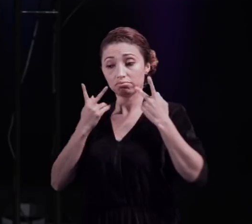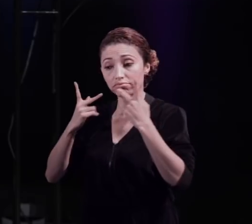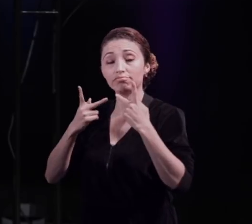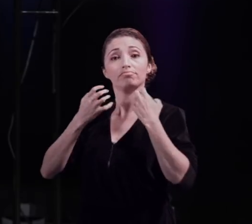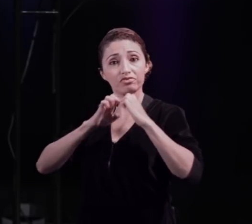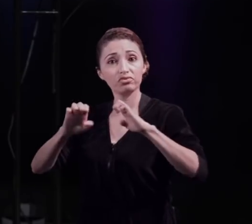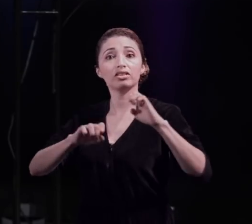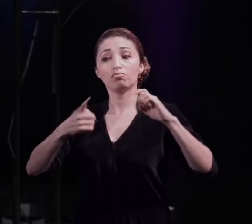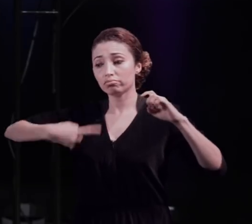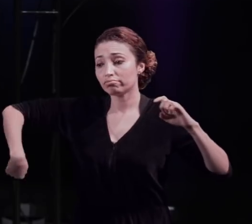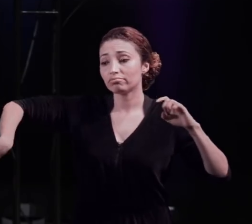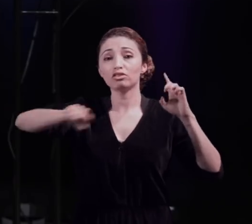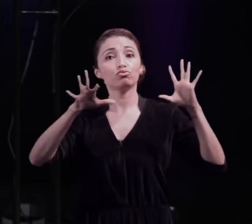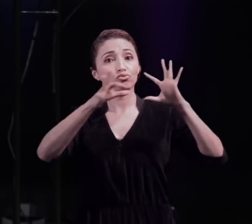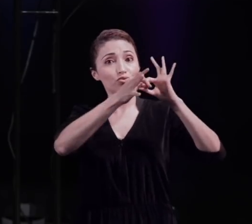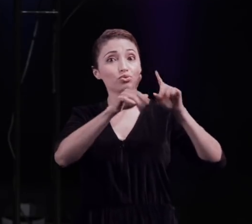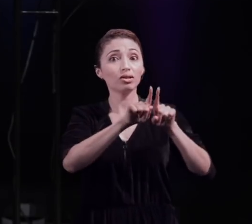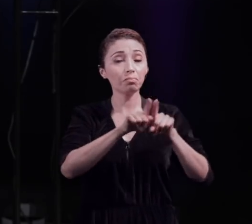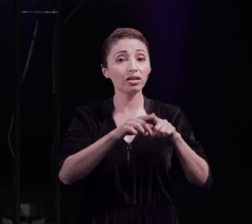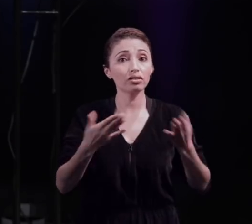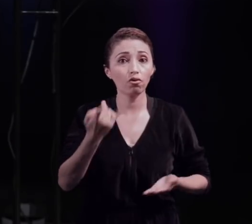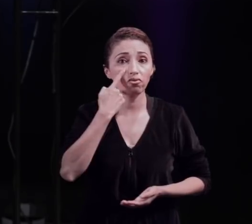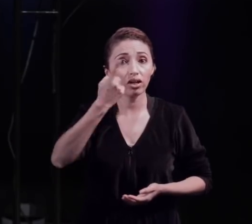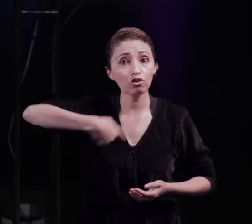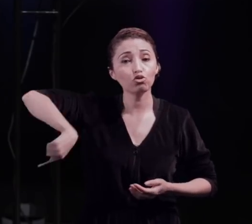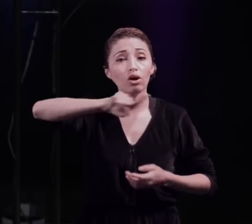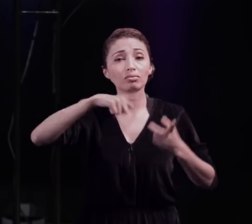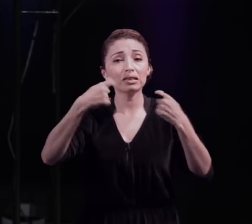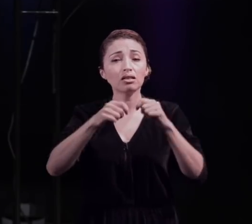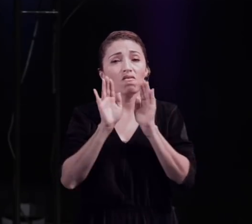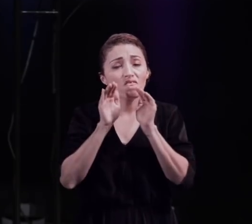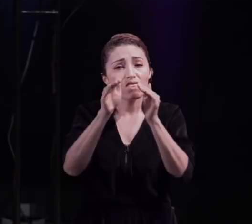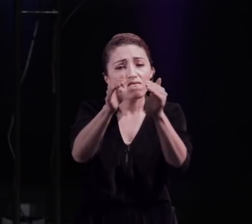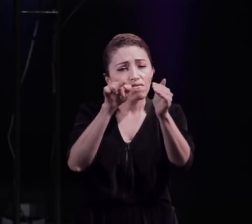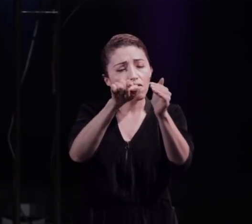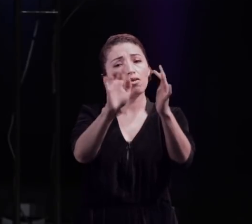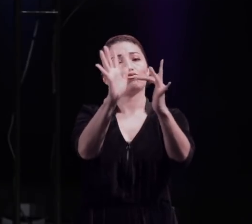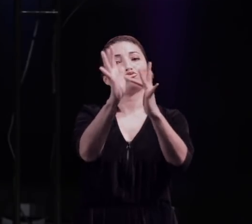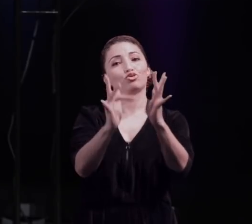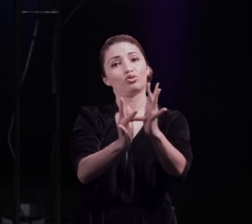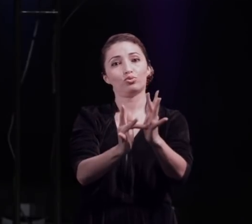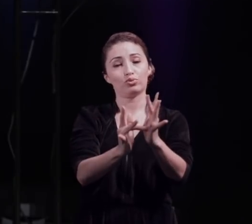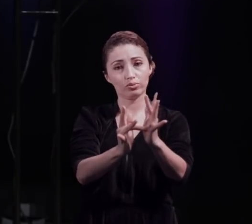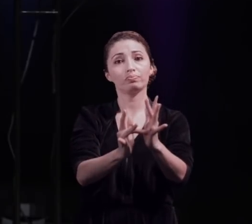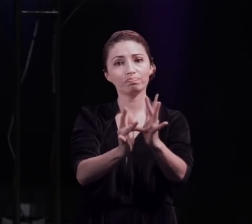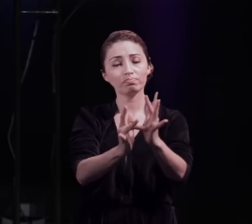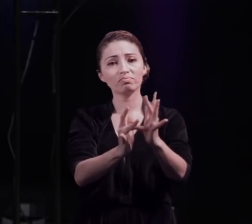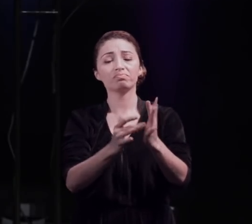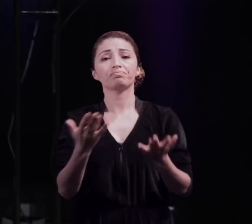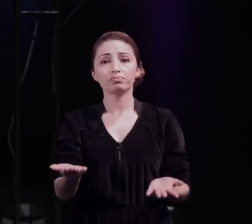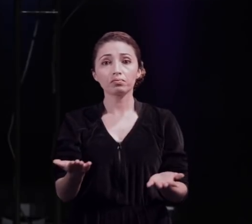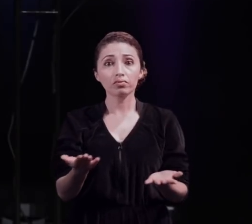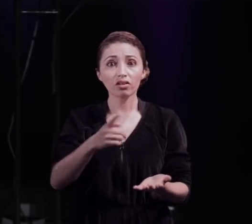o seu olhar precisa ser voltado para Jesus. Por quê? Se você não colocar a